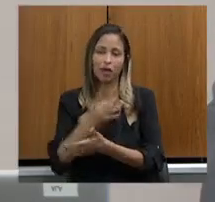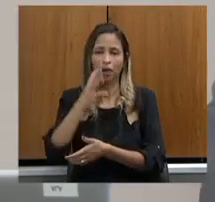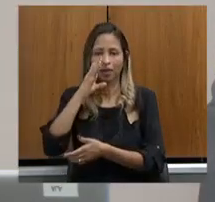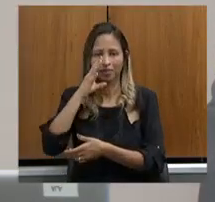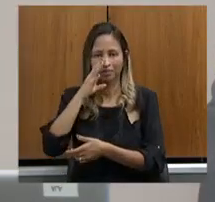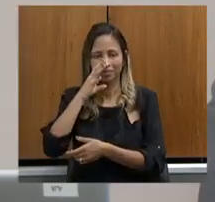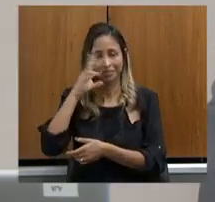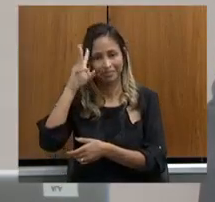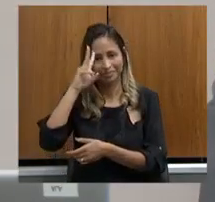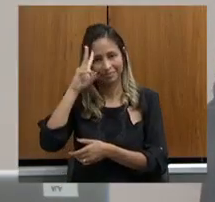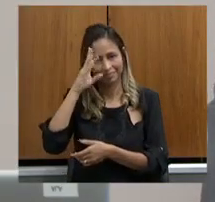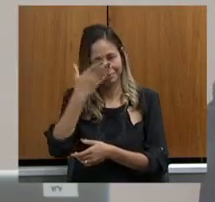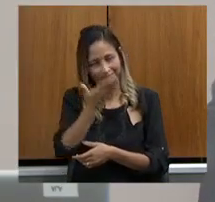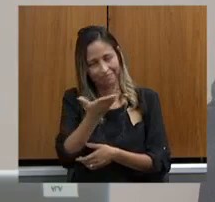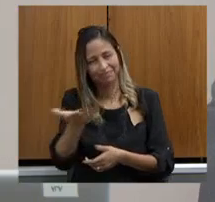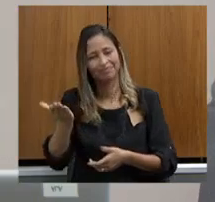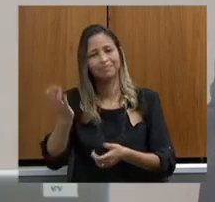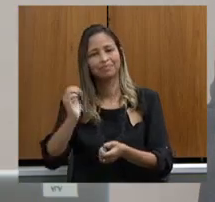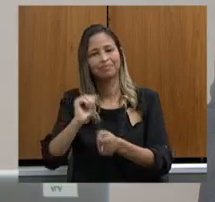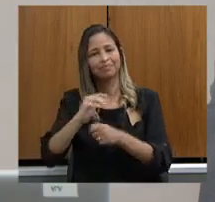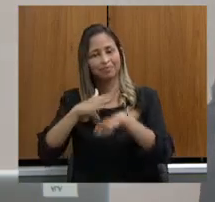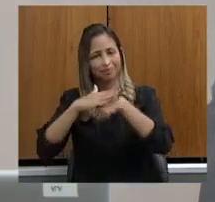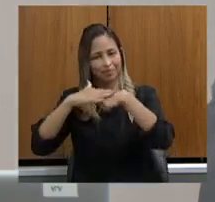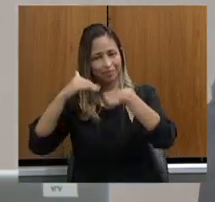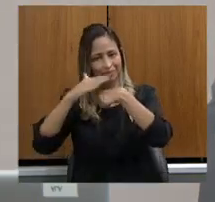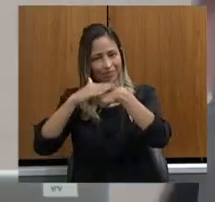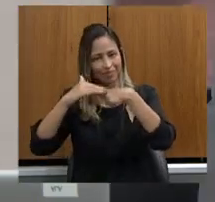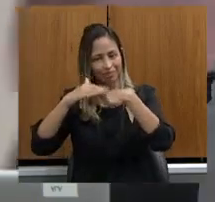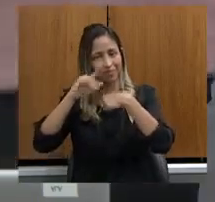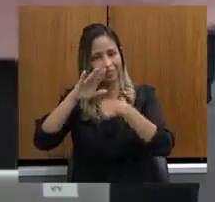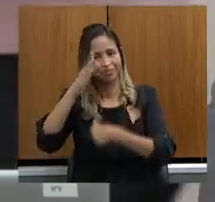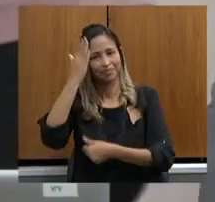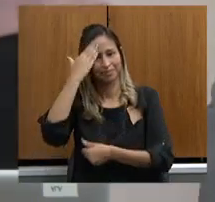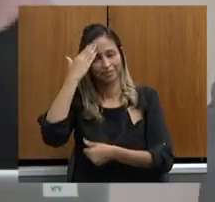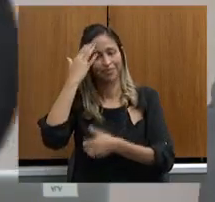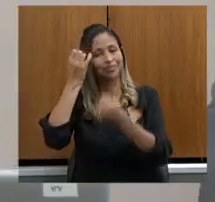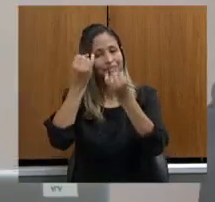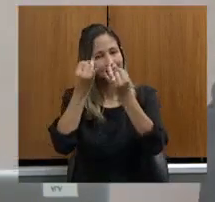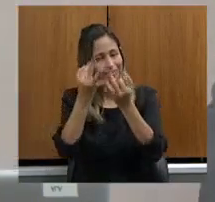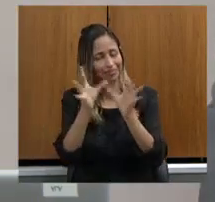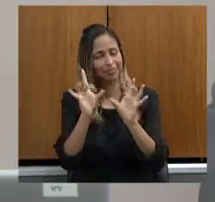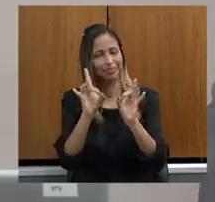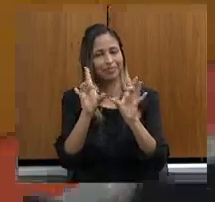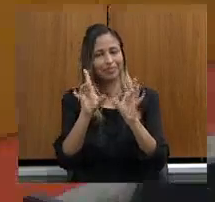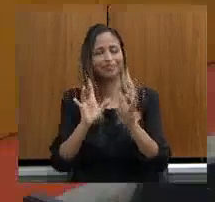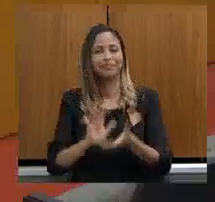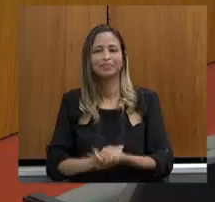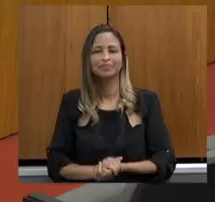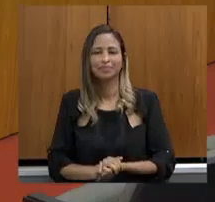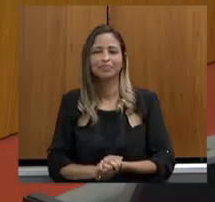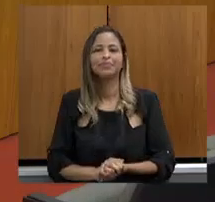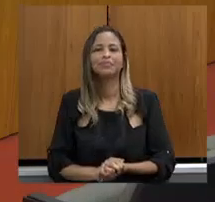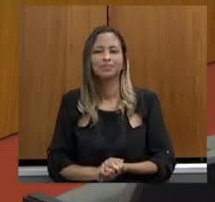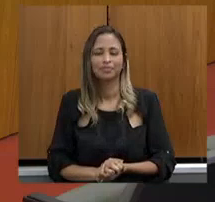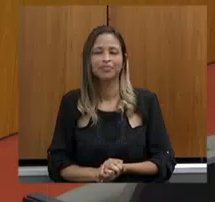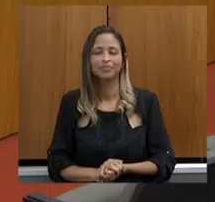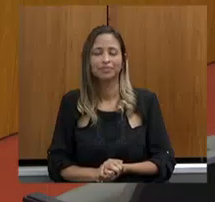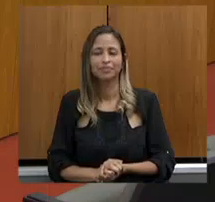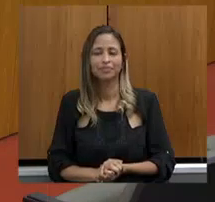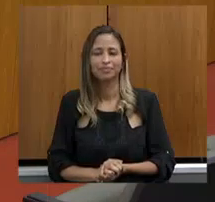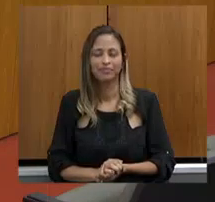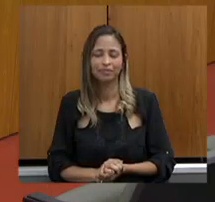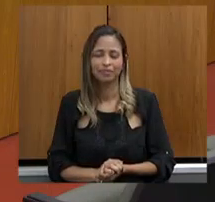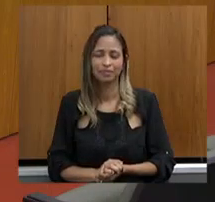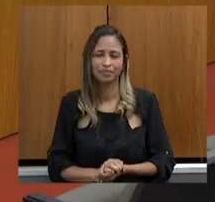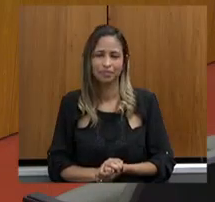admiração que vou levar né além do carinho que você já sabe já te contei que é muito especial com a palavra para suas